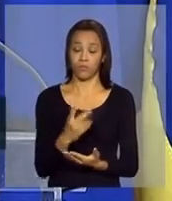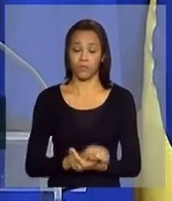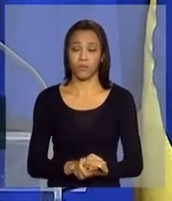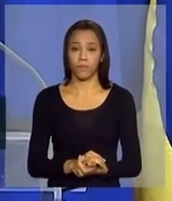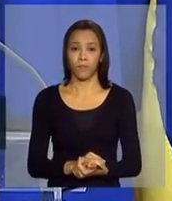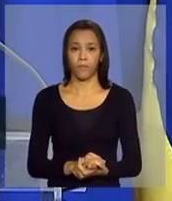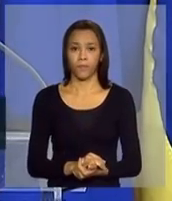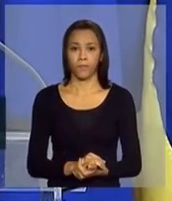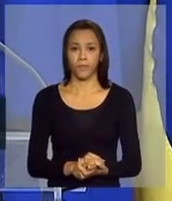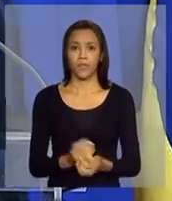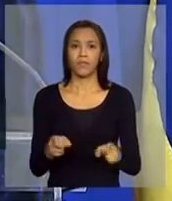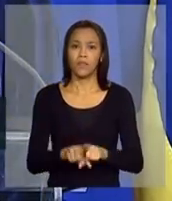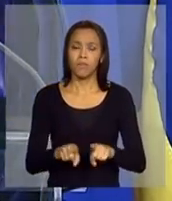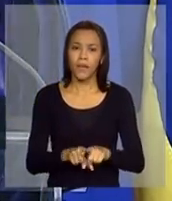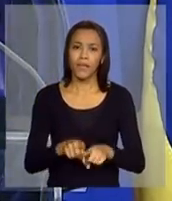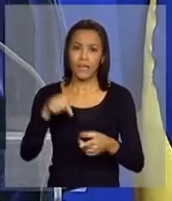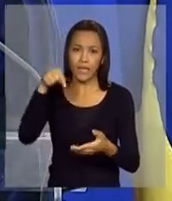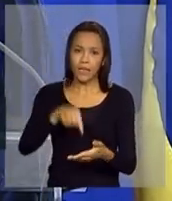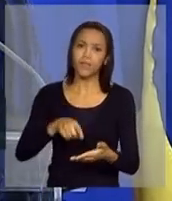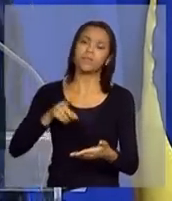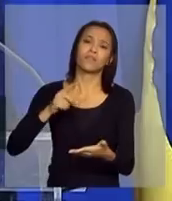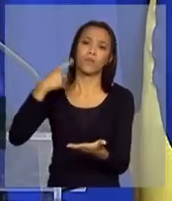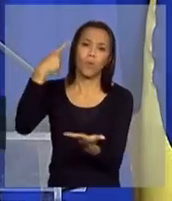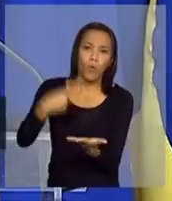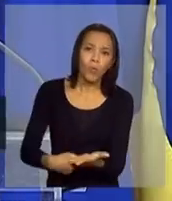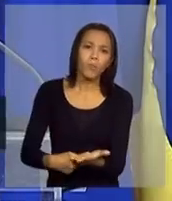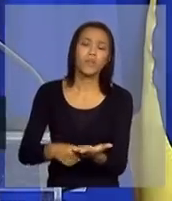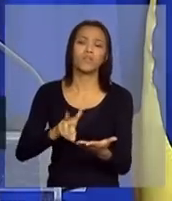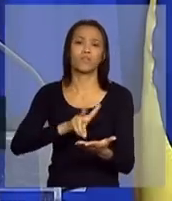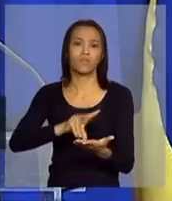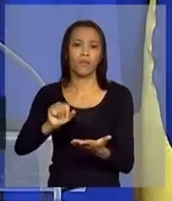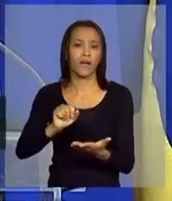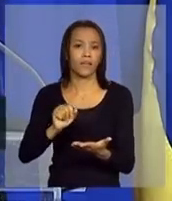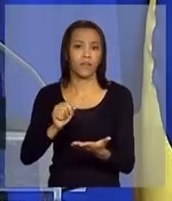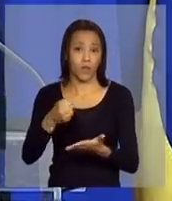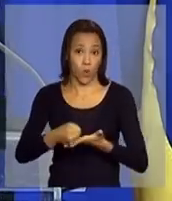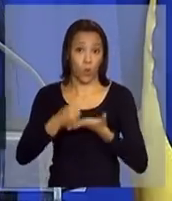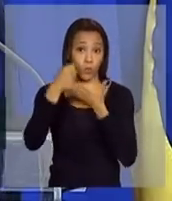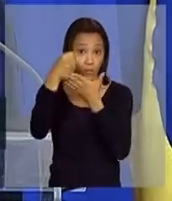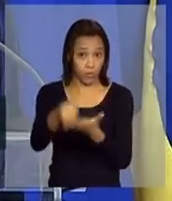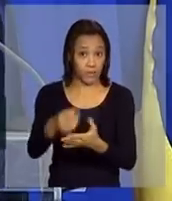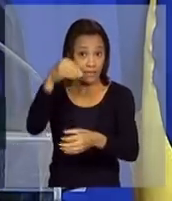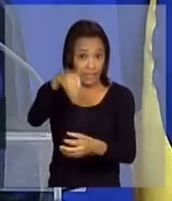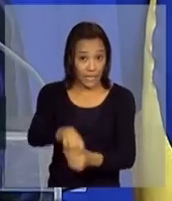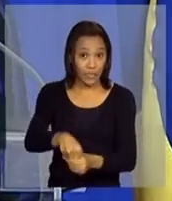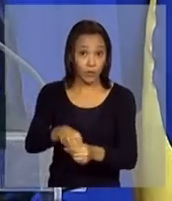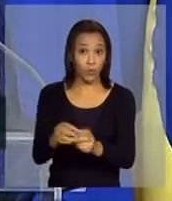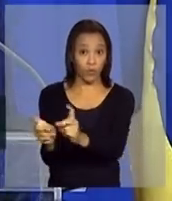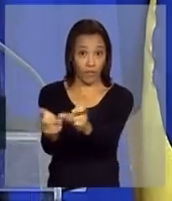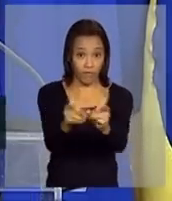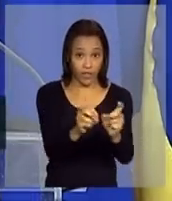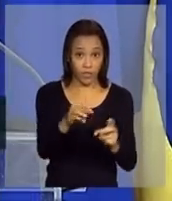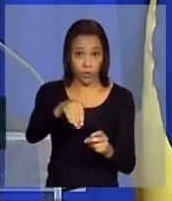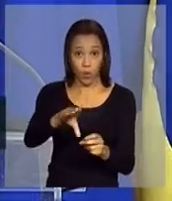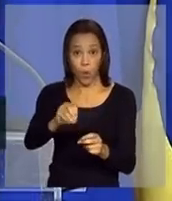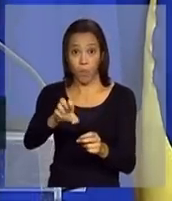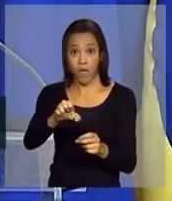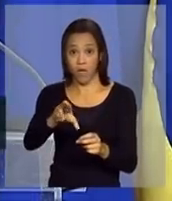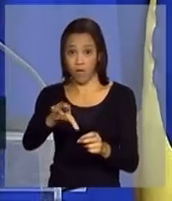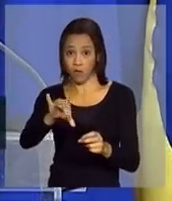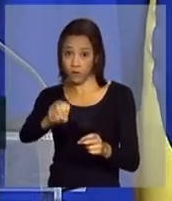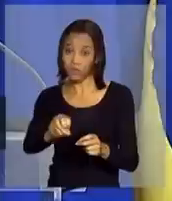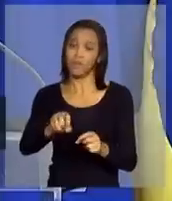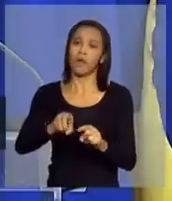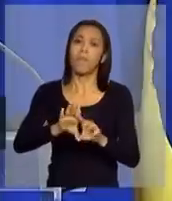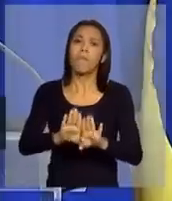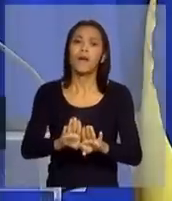E um acordo que deve buscar, dentro das relações comerciais, um reequilíbrio das assimetrias, mas